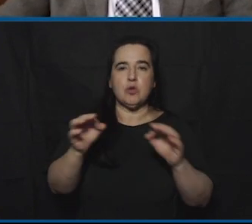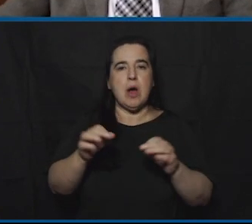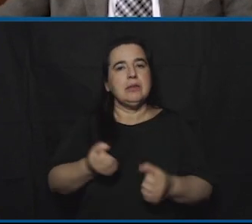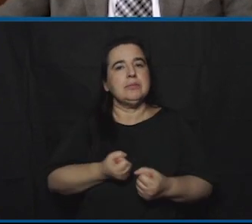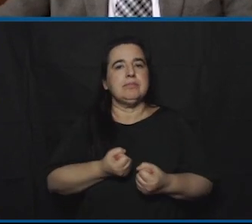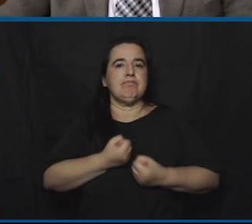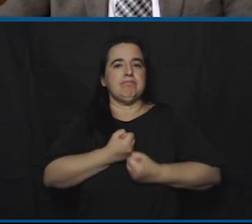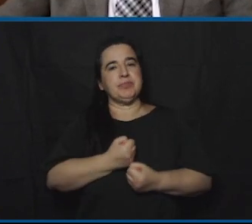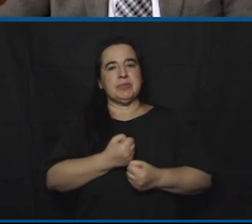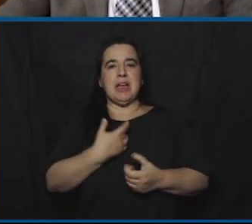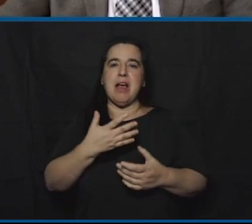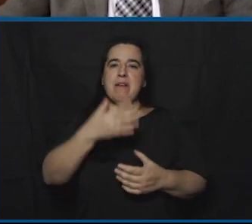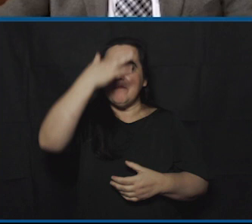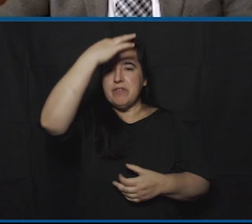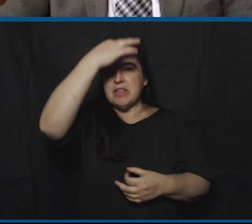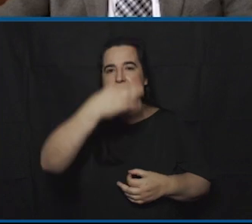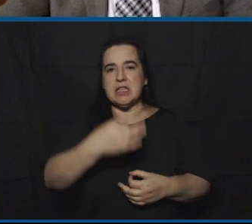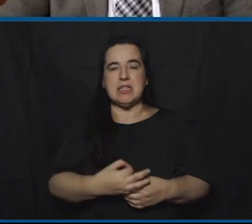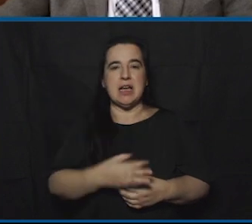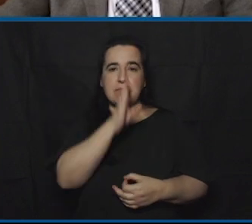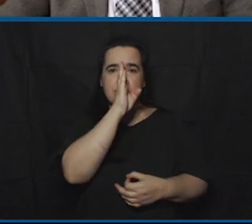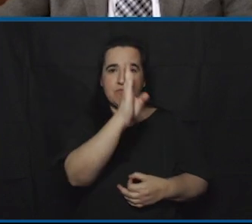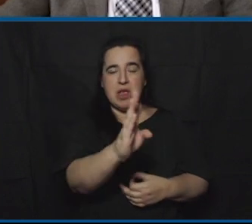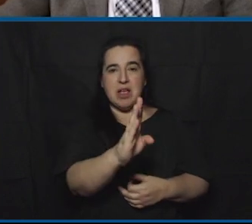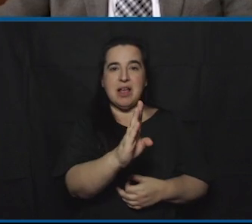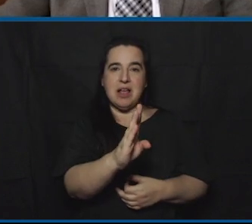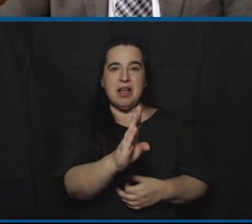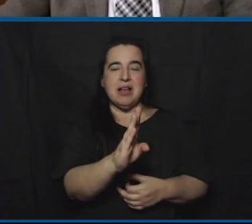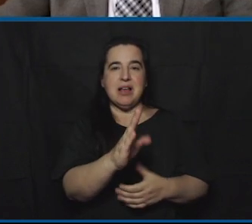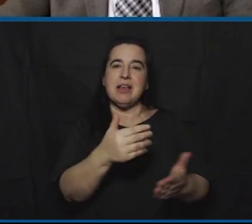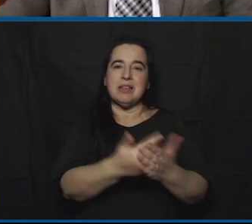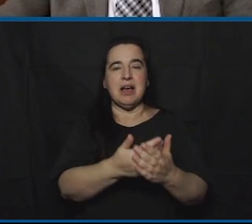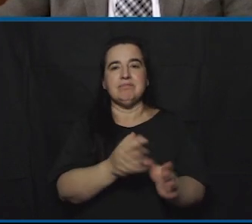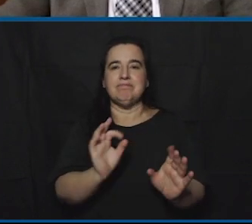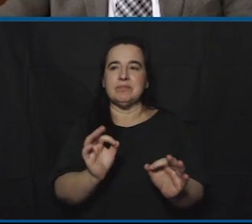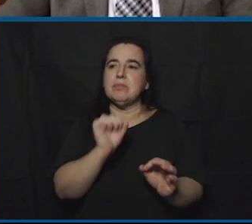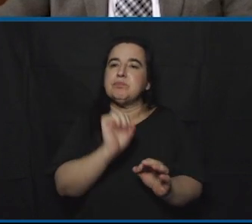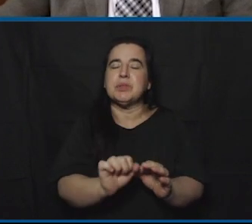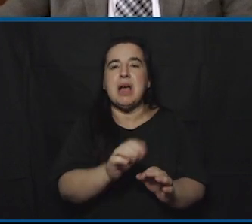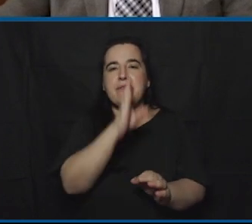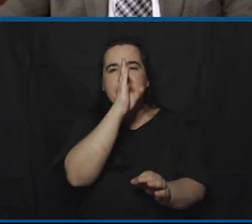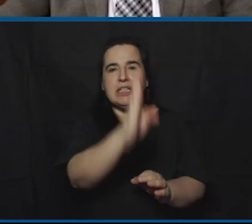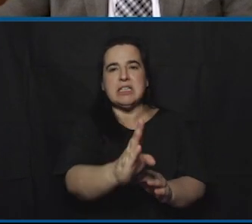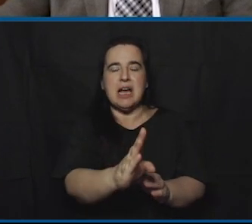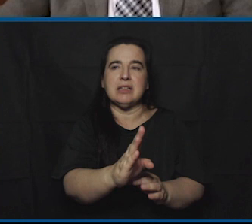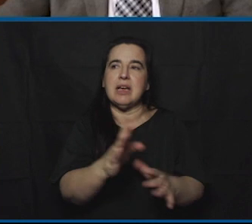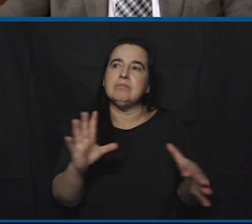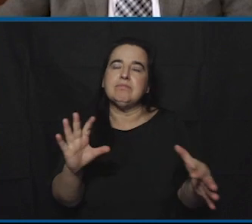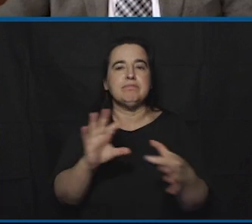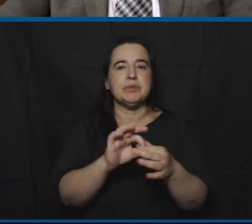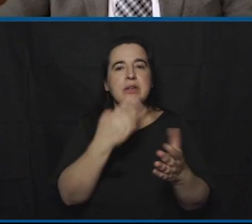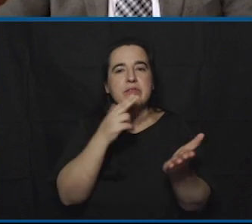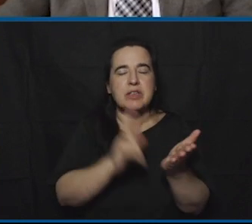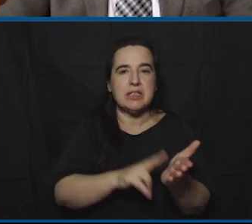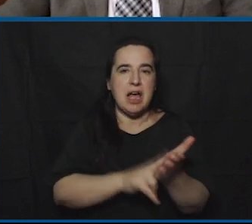a fidelidade, emuná, esta palavra que chave aqui, que significa então a fidelidade, também está relacionada